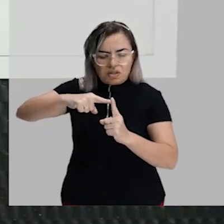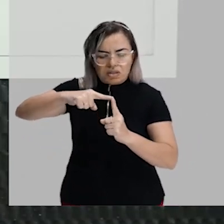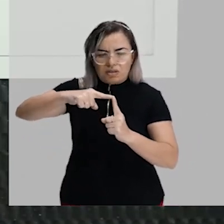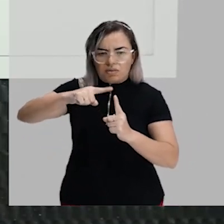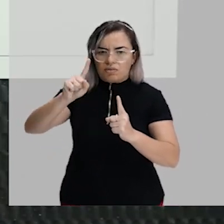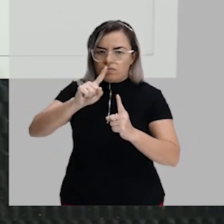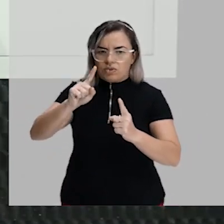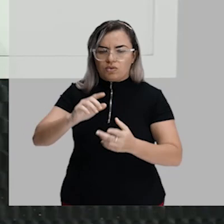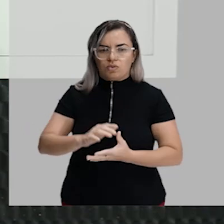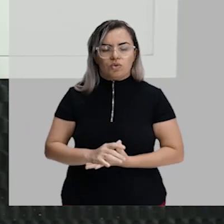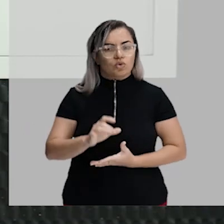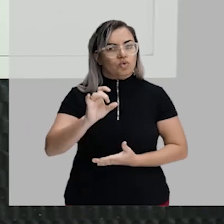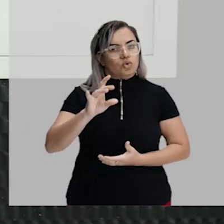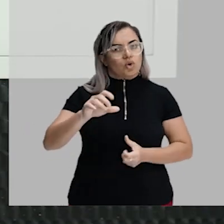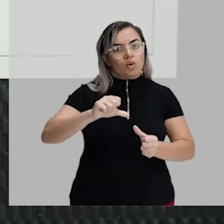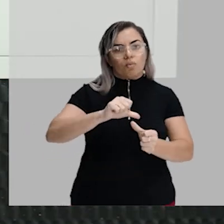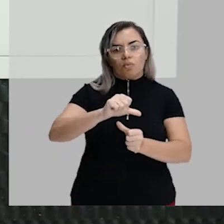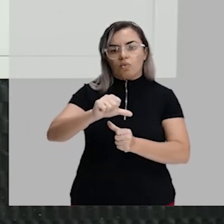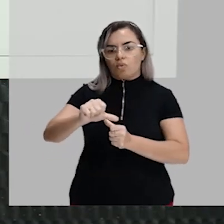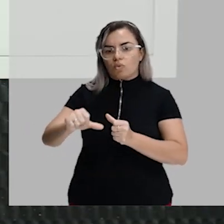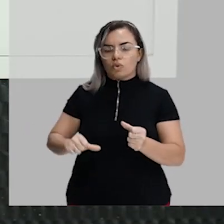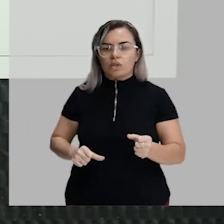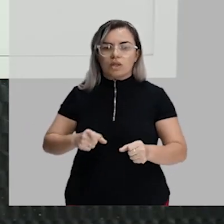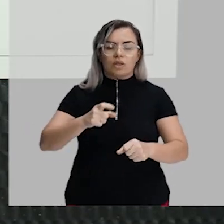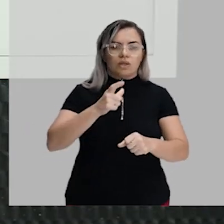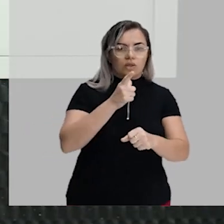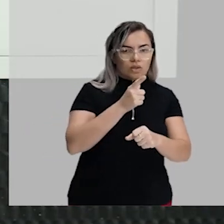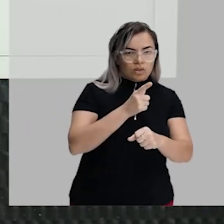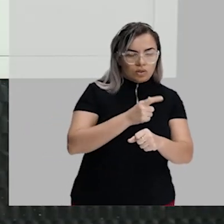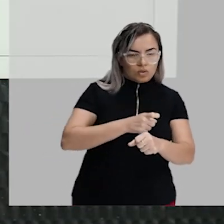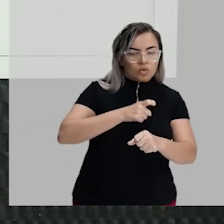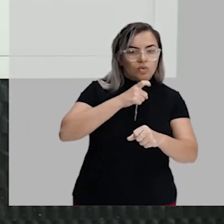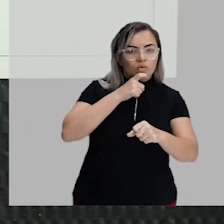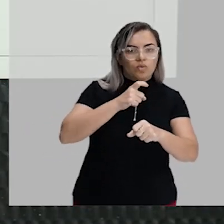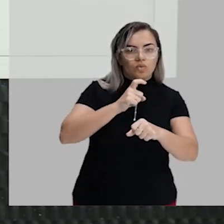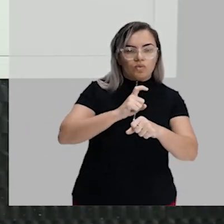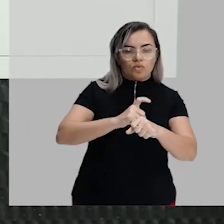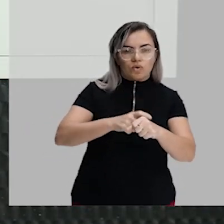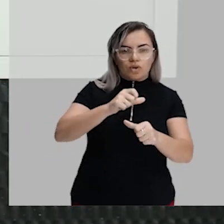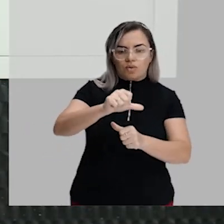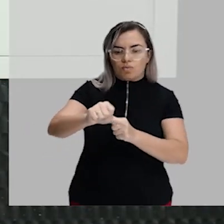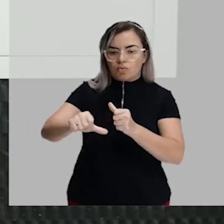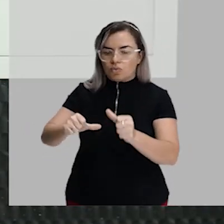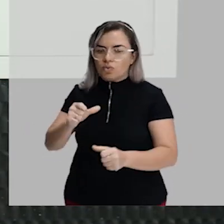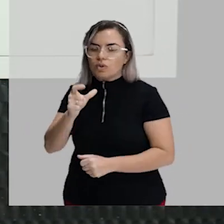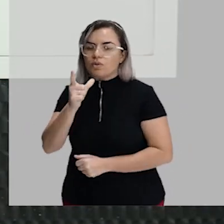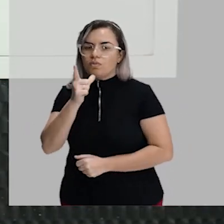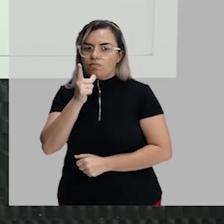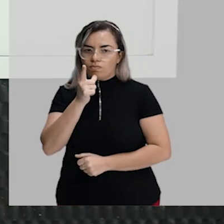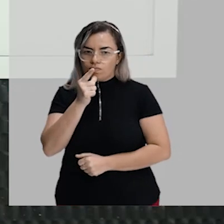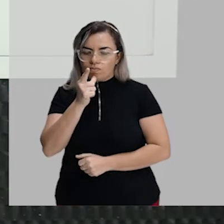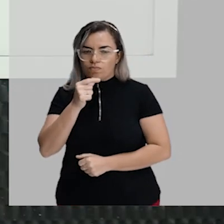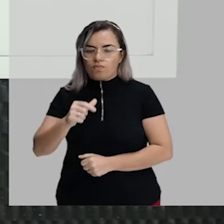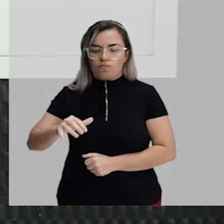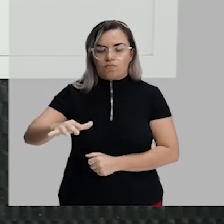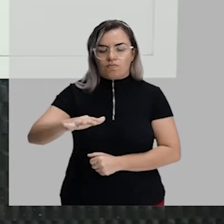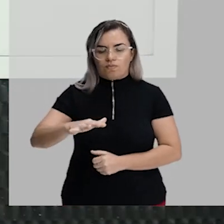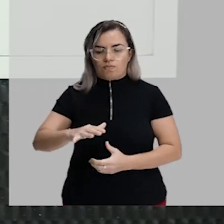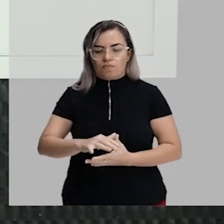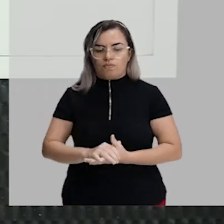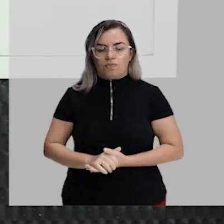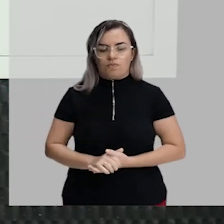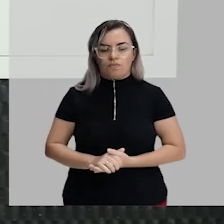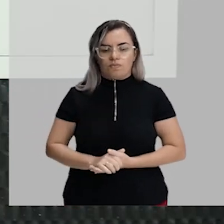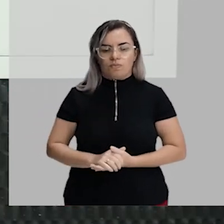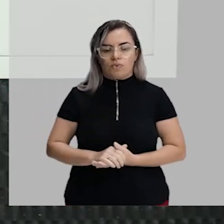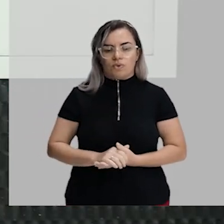apenas mudança de estado, tá certo? Então, a temperatura permanece constante, assim como fala na letra A e na letra